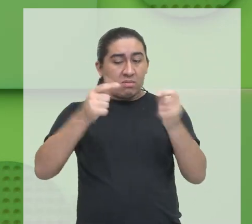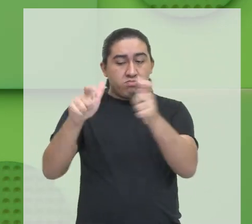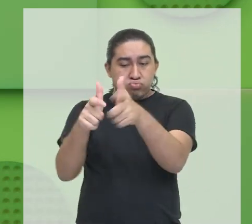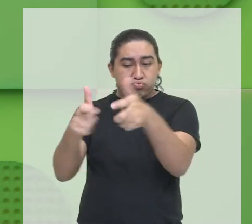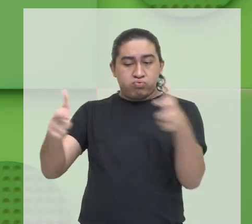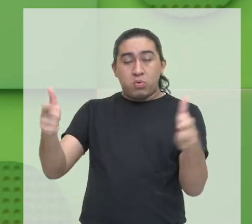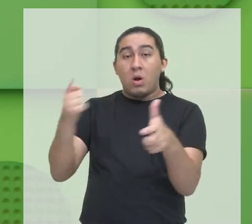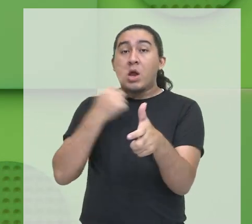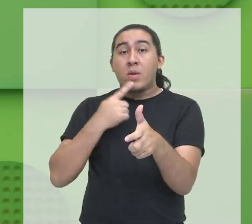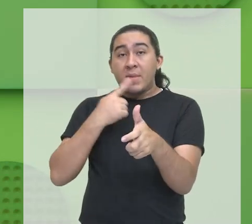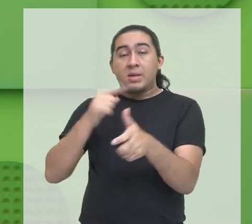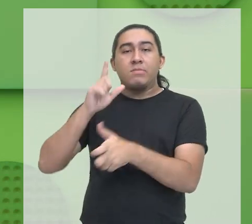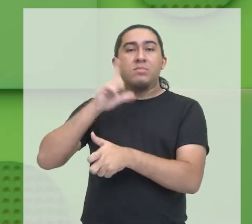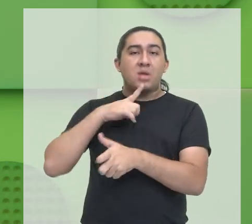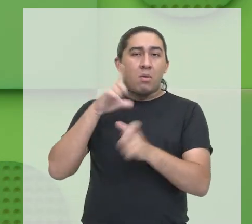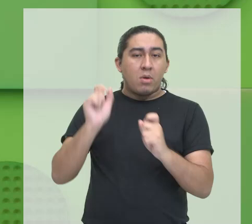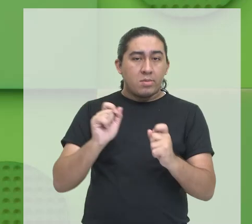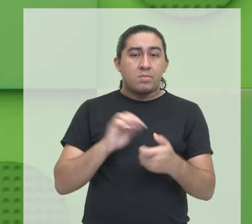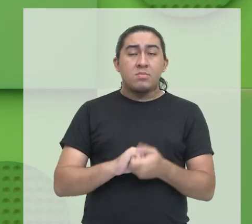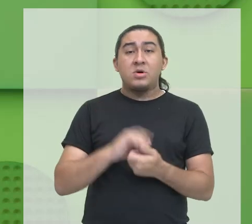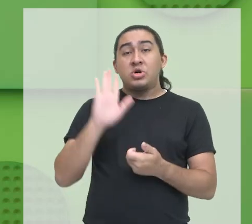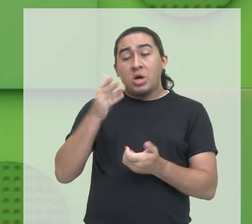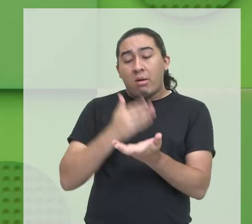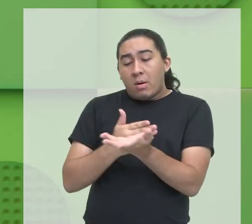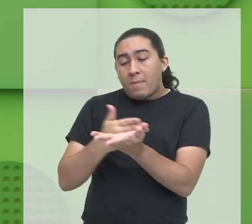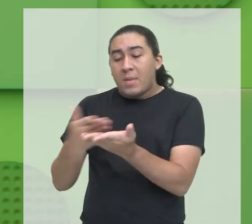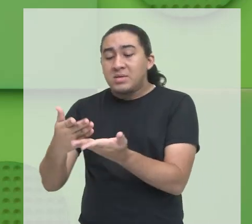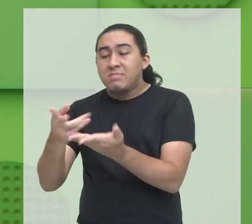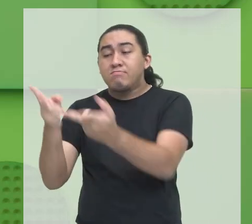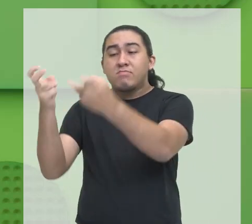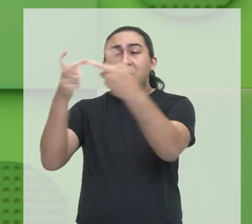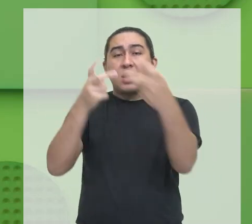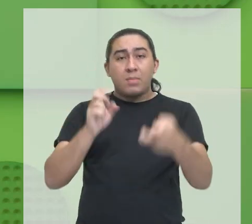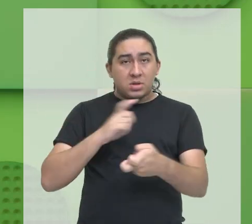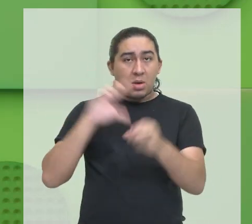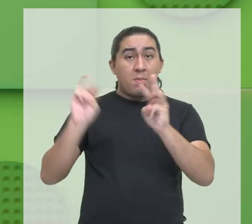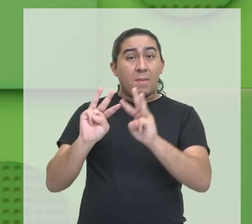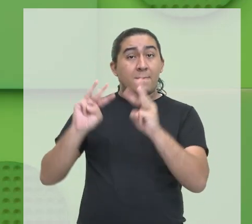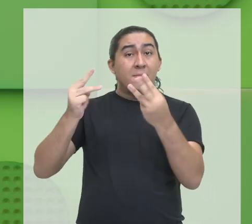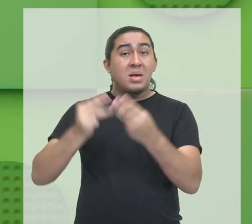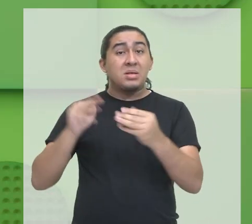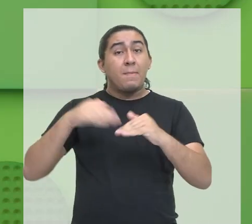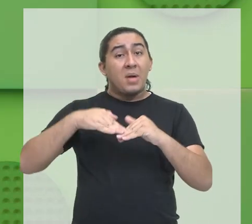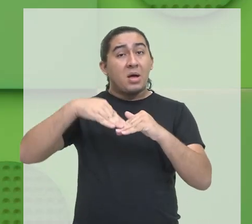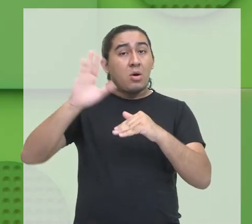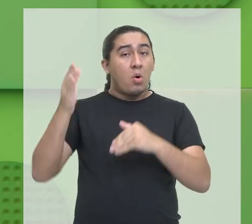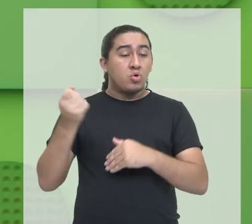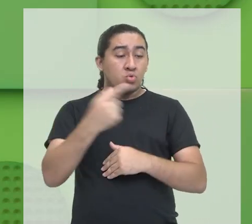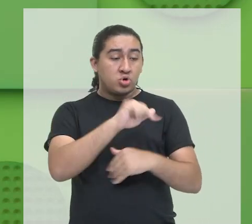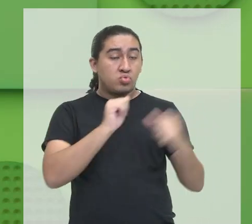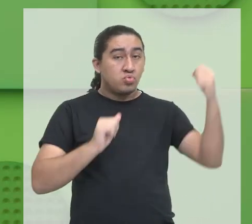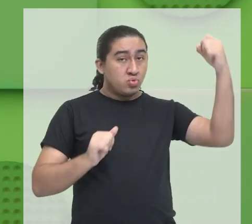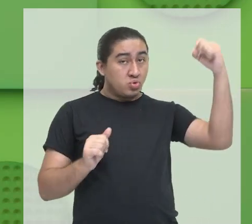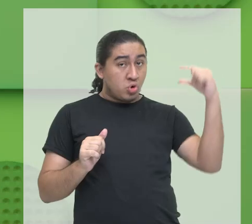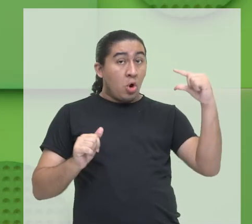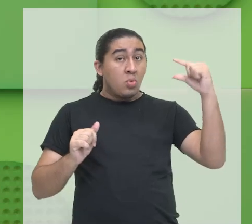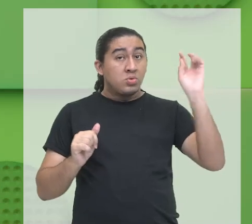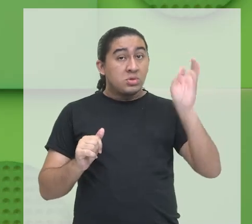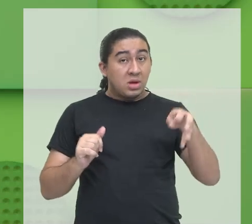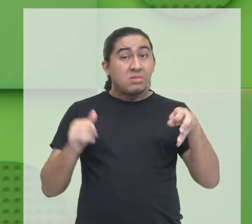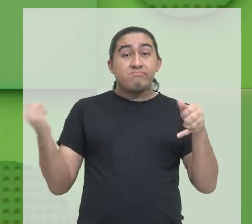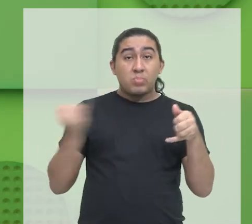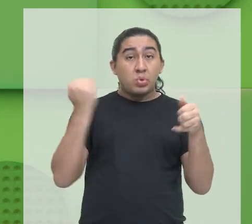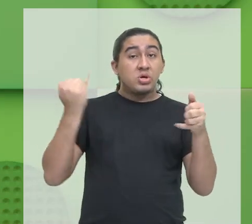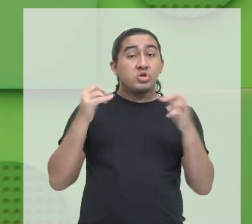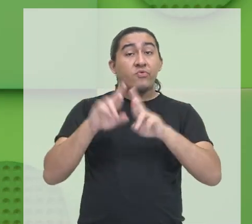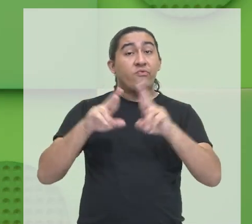gigantes vermelhas, desde o início, elas já apresentam uma massa maior do que o Sol. Certo? Então, isso é importante para você diferenciar